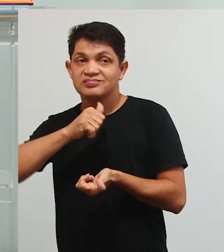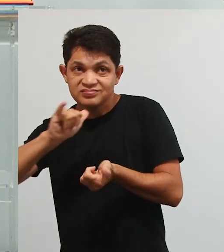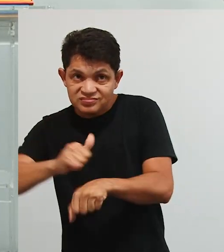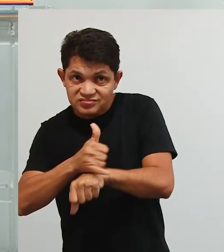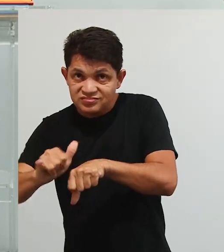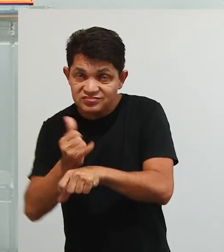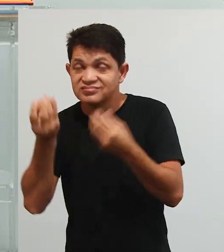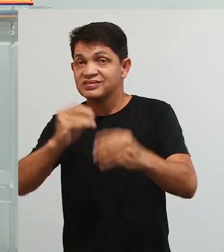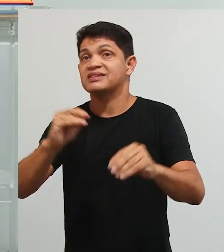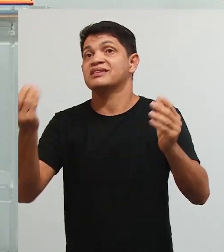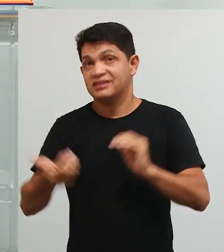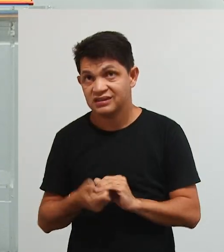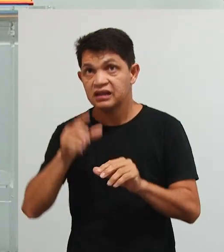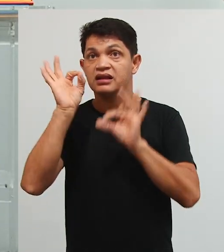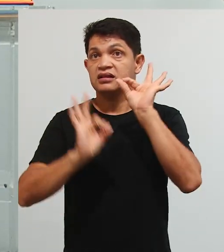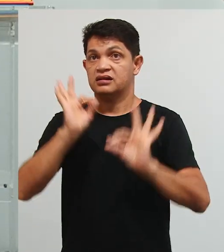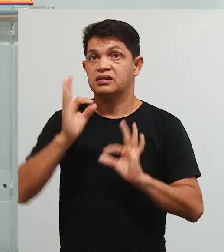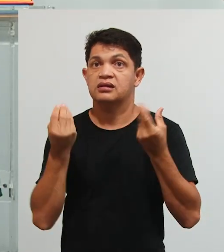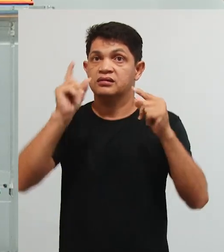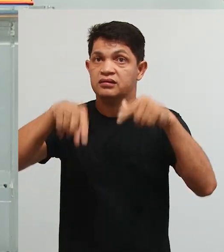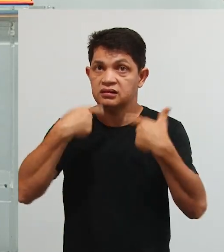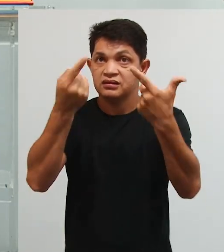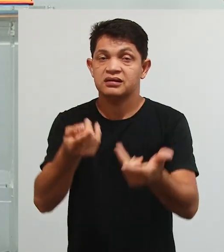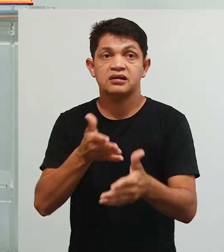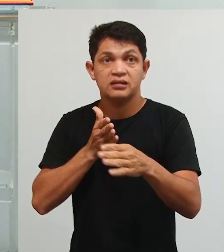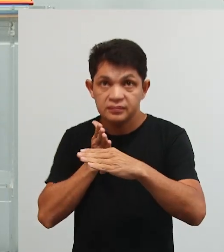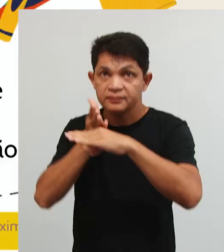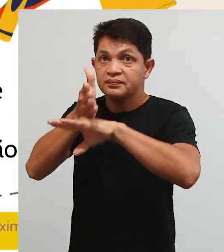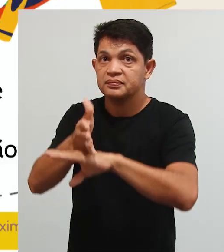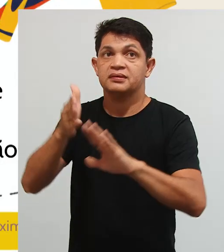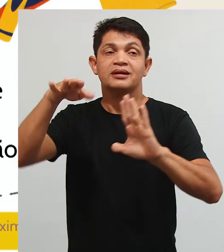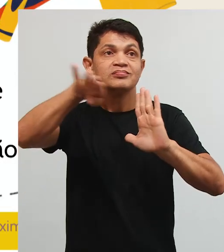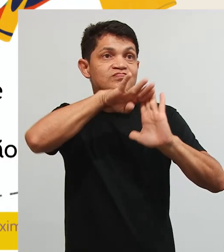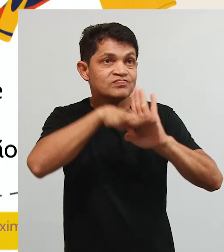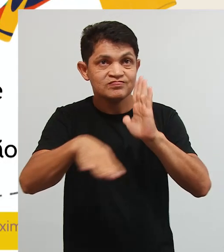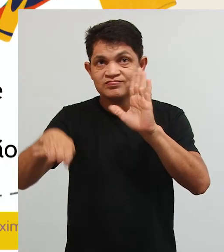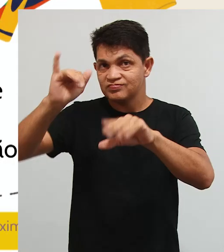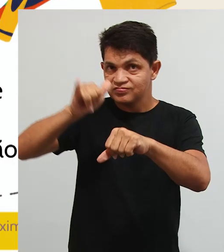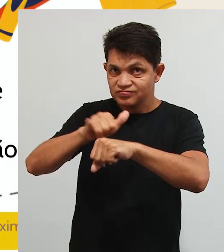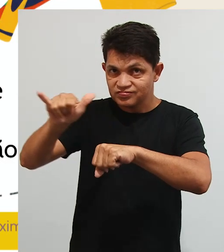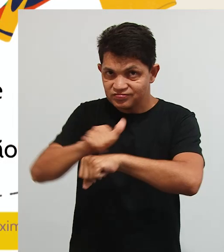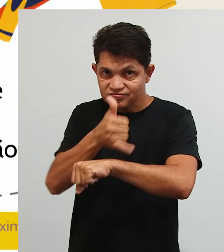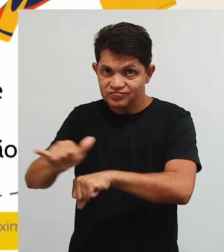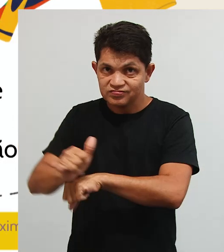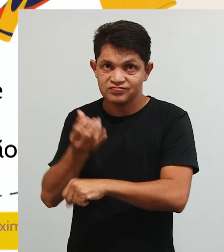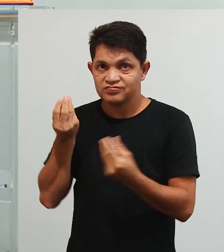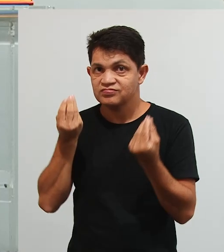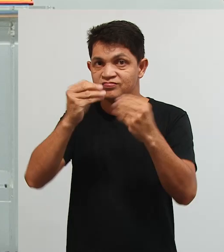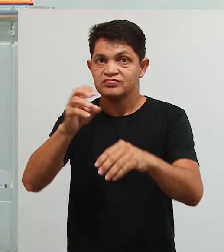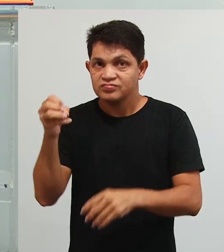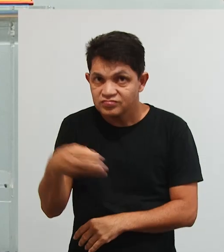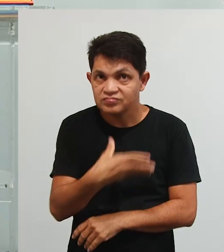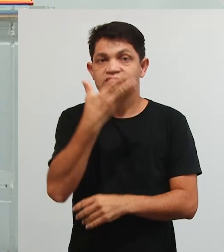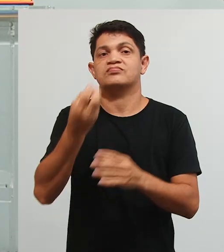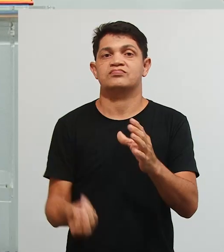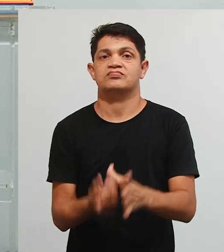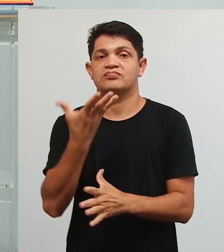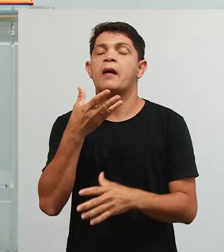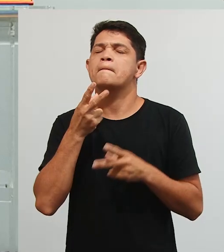Então, qual que é o problema que vai ser solucionado? embora a palavra problema venha aí de uma